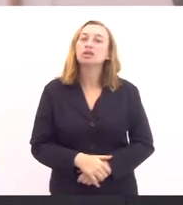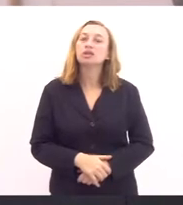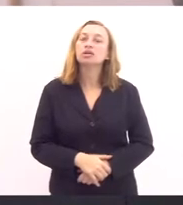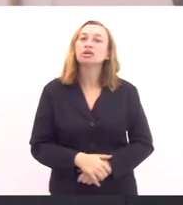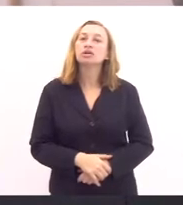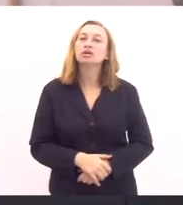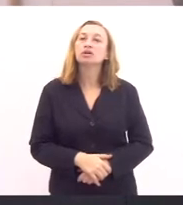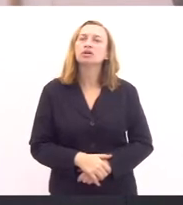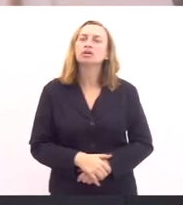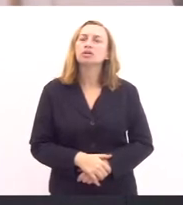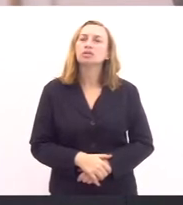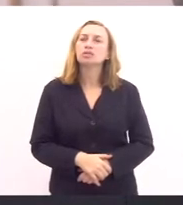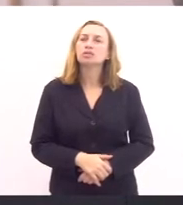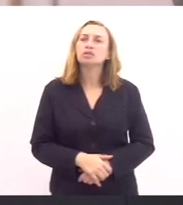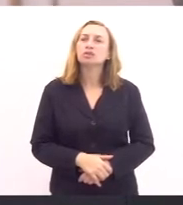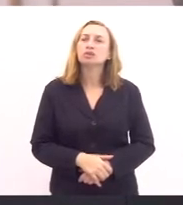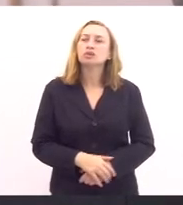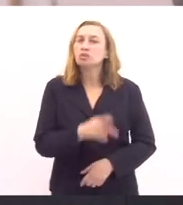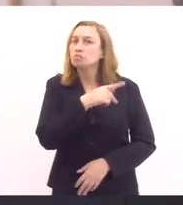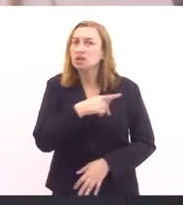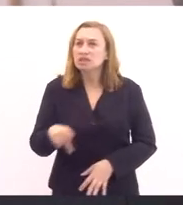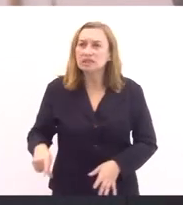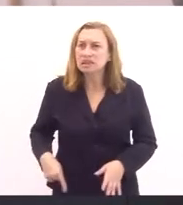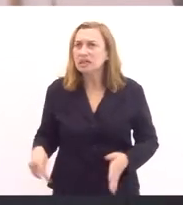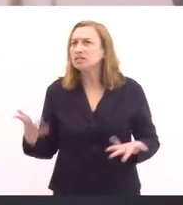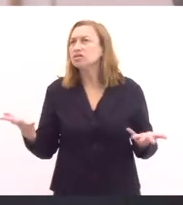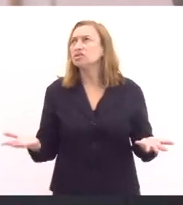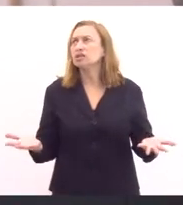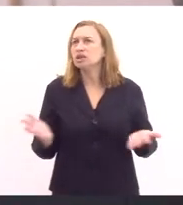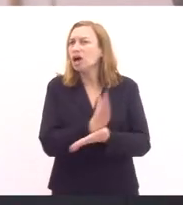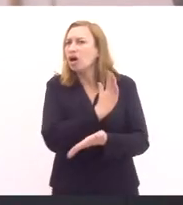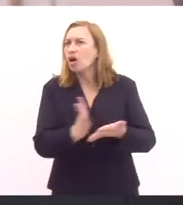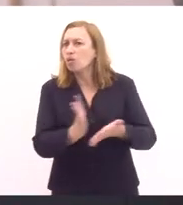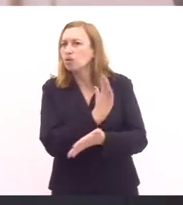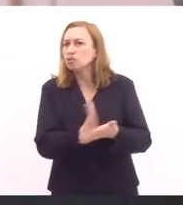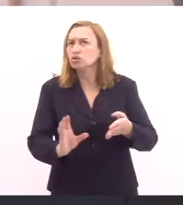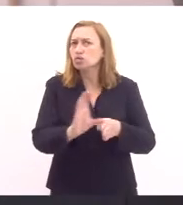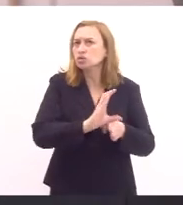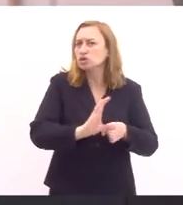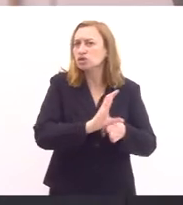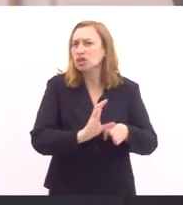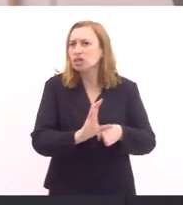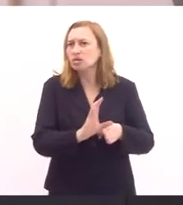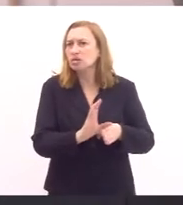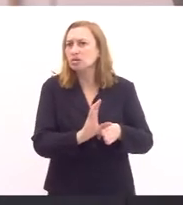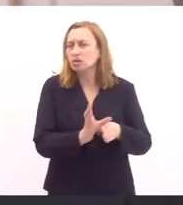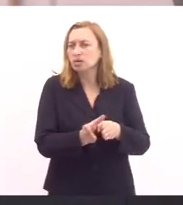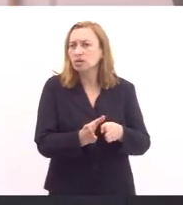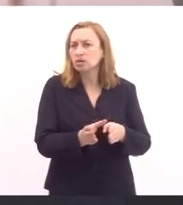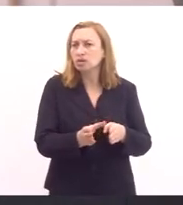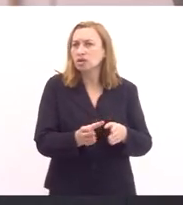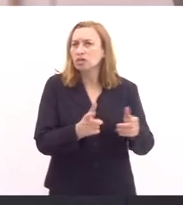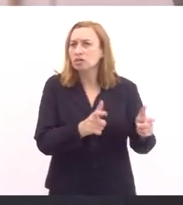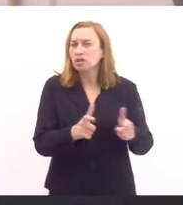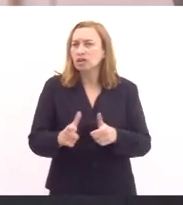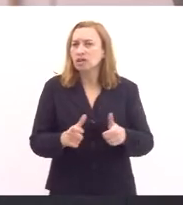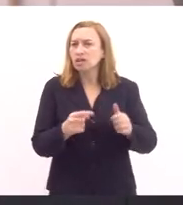o o presidente alguns membros do Conselho Regional de Medicina